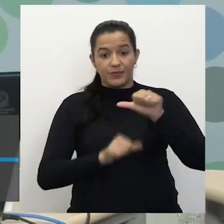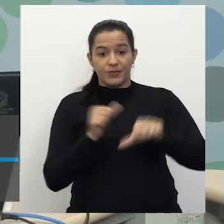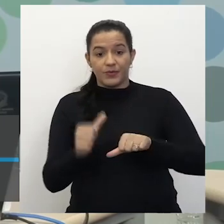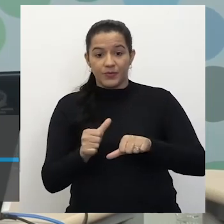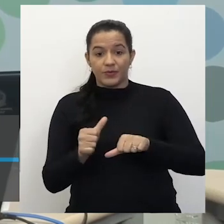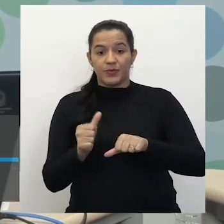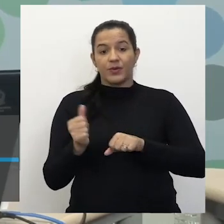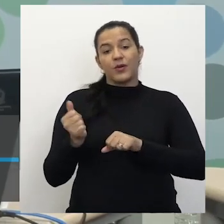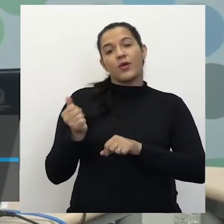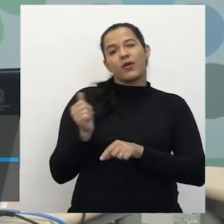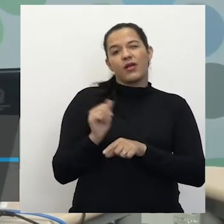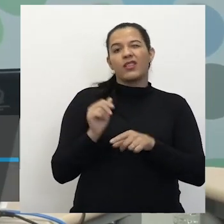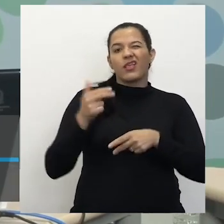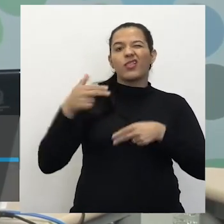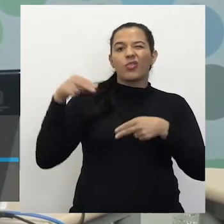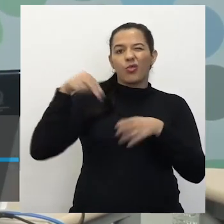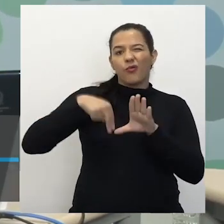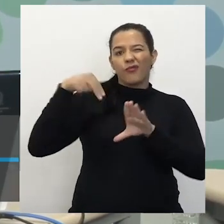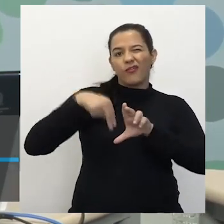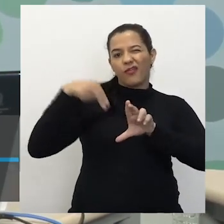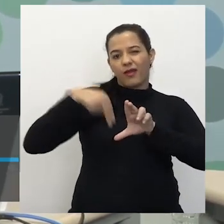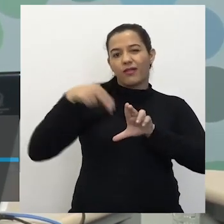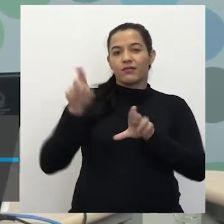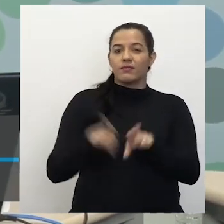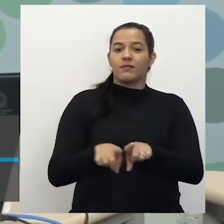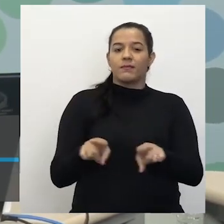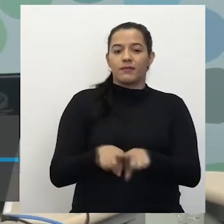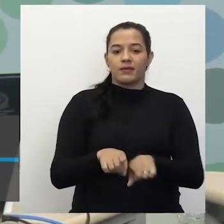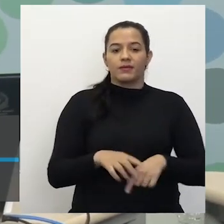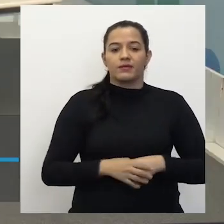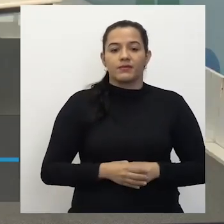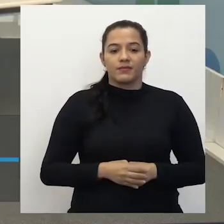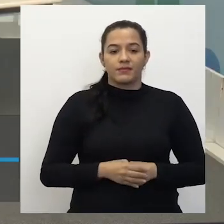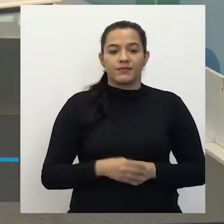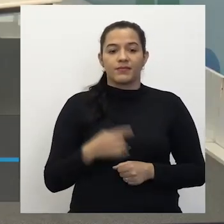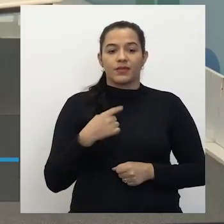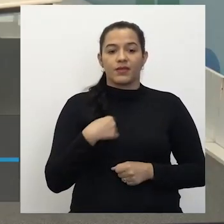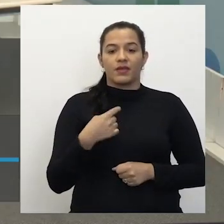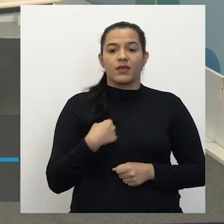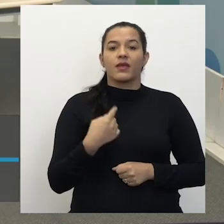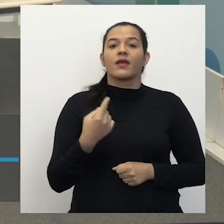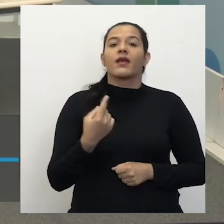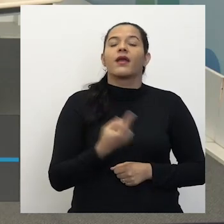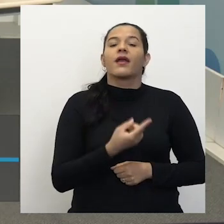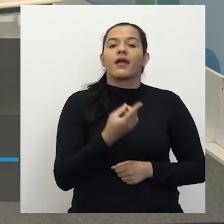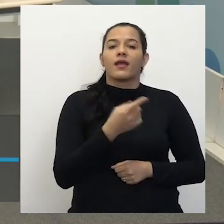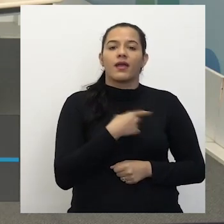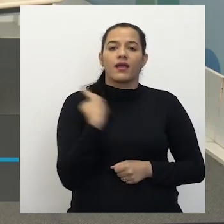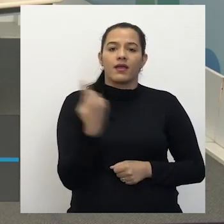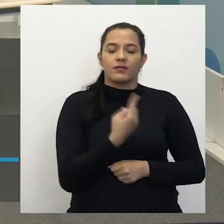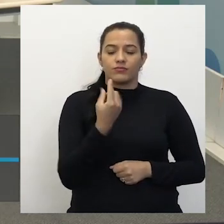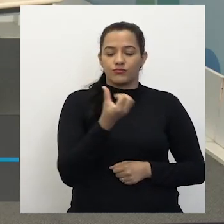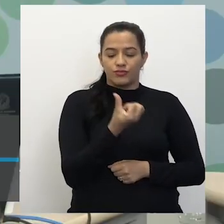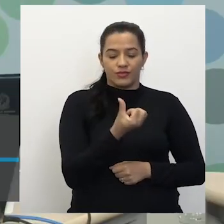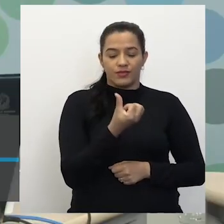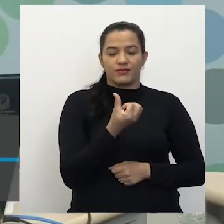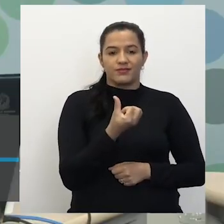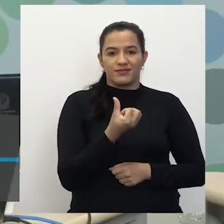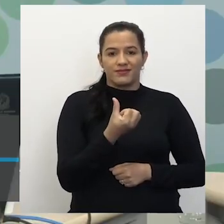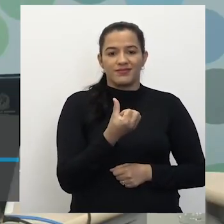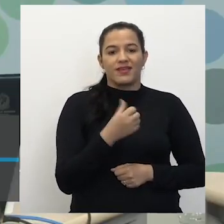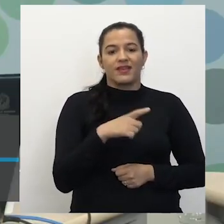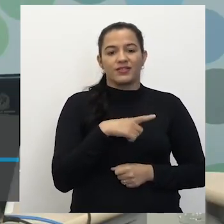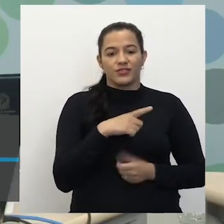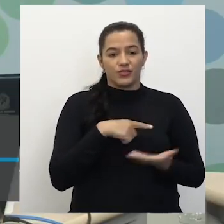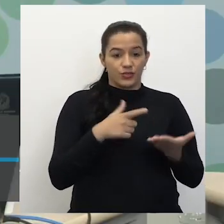novela. Amanhã a gente até vai falar alguma coisa sobre novela. Livro vocês que virou gostam? novela? Sim, o Éramos Seis. É verdade. Sabia que eu li Éramos quando eu Seis. era bem novinha? Tinha esse livro